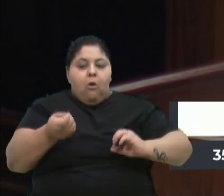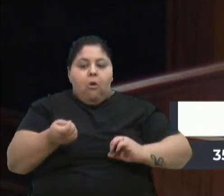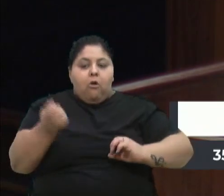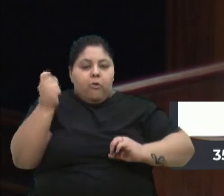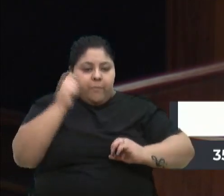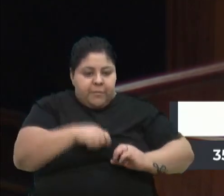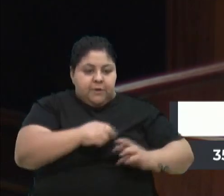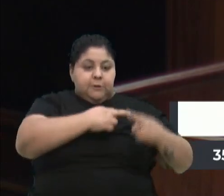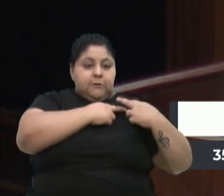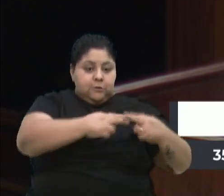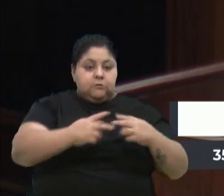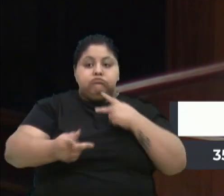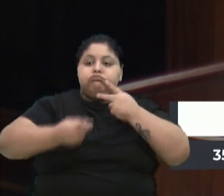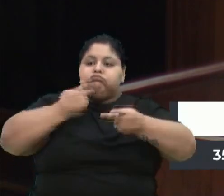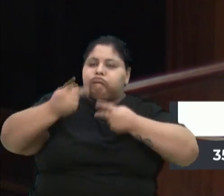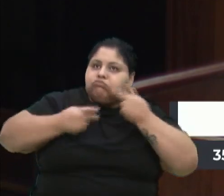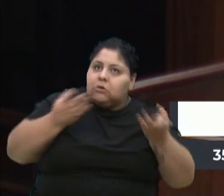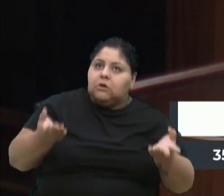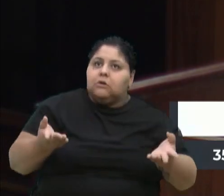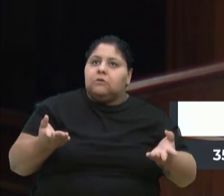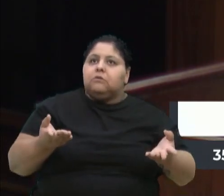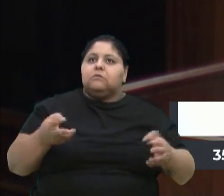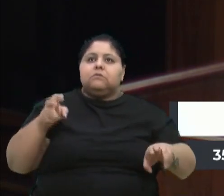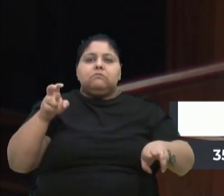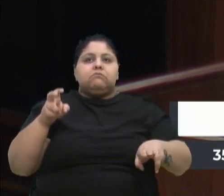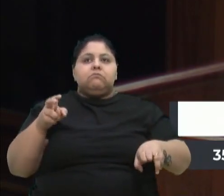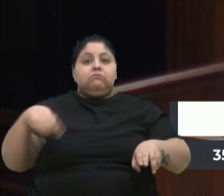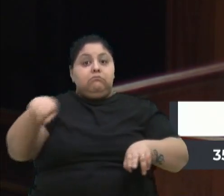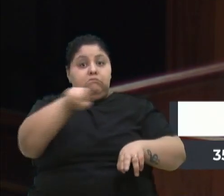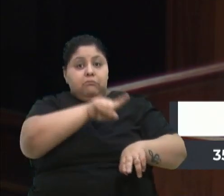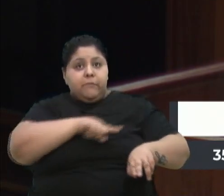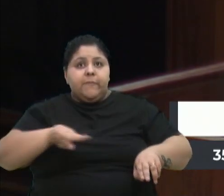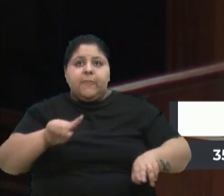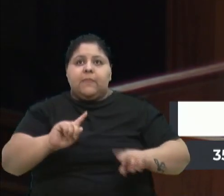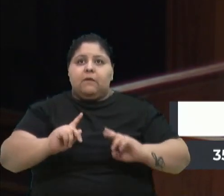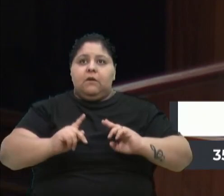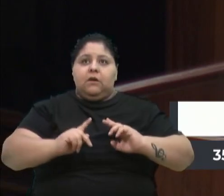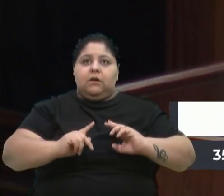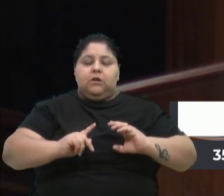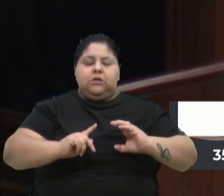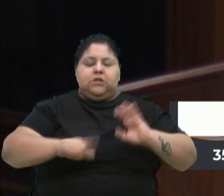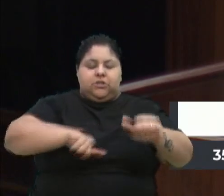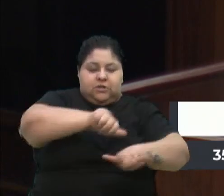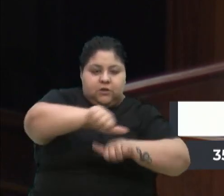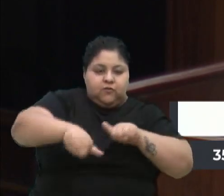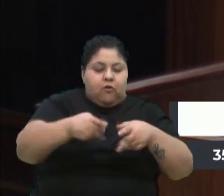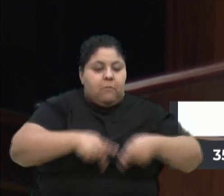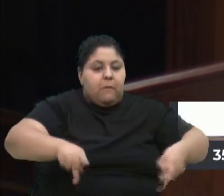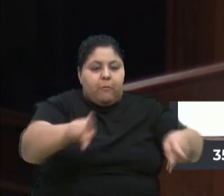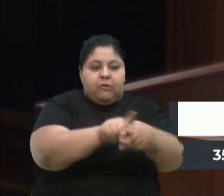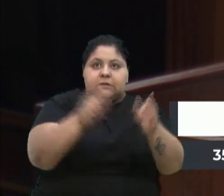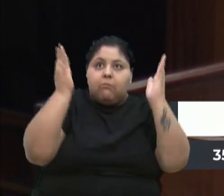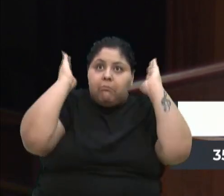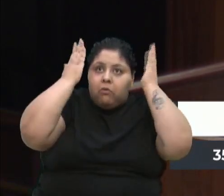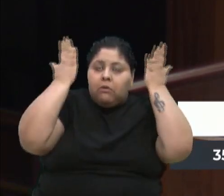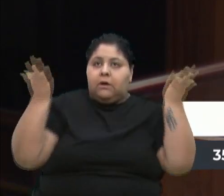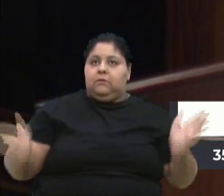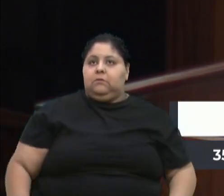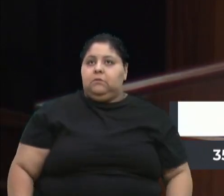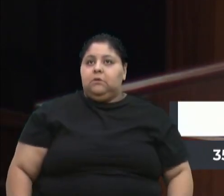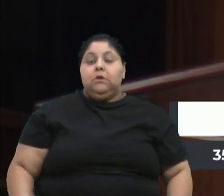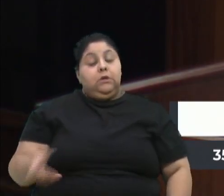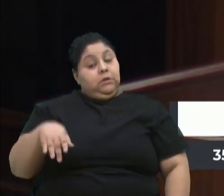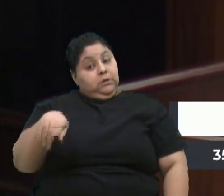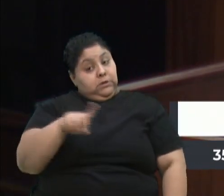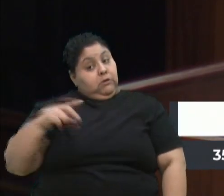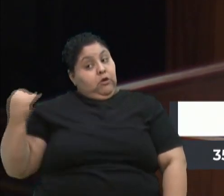a gente está alimentando cada vez mais o emburrecimento da população. Então, a importância geopolítica, estratégica